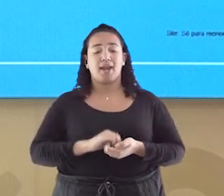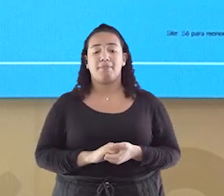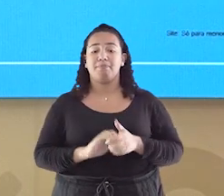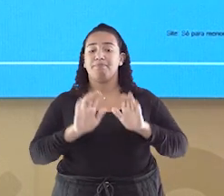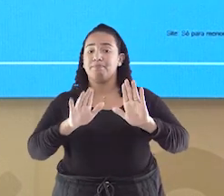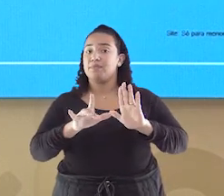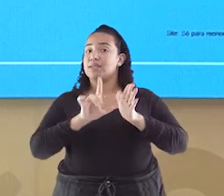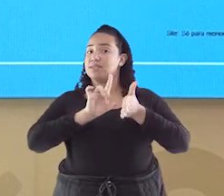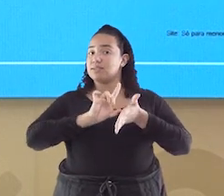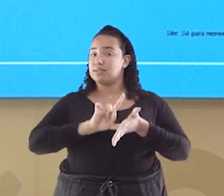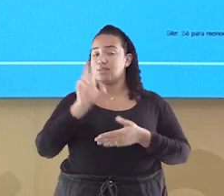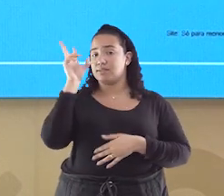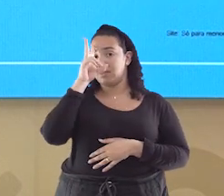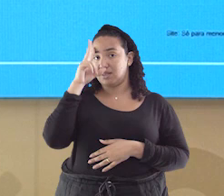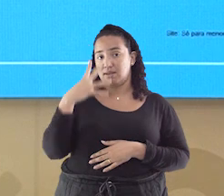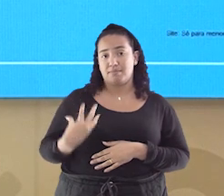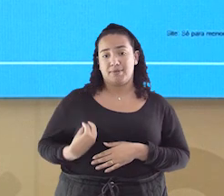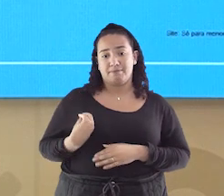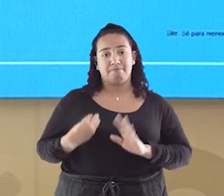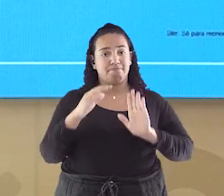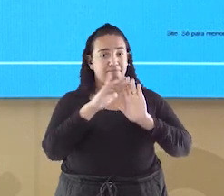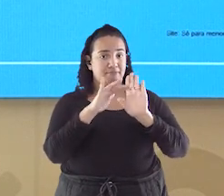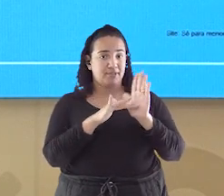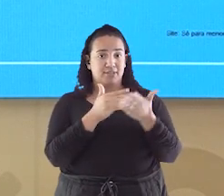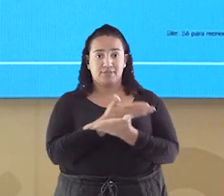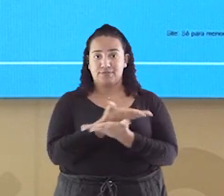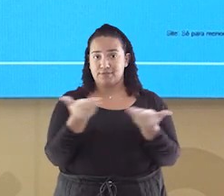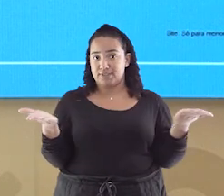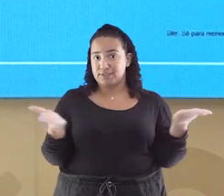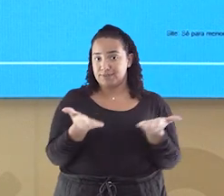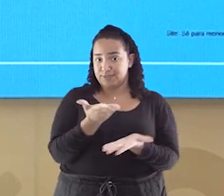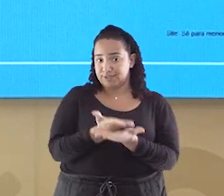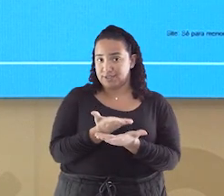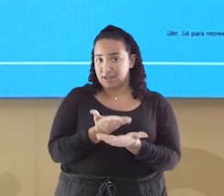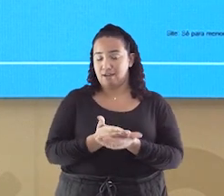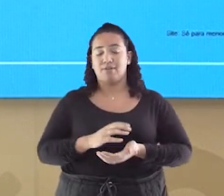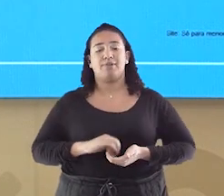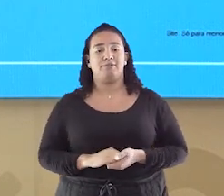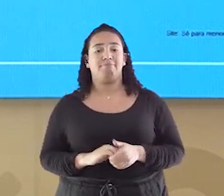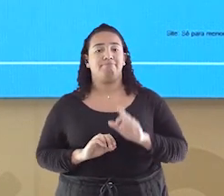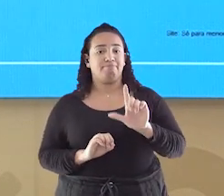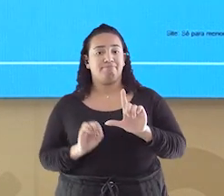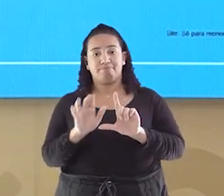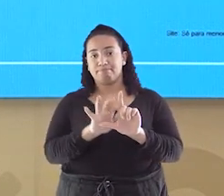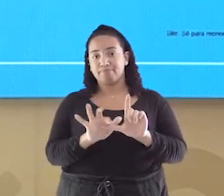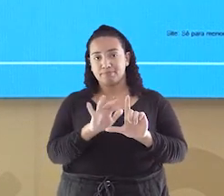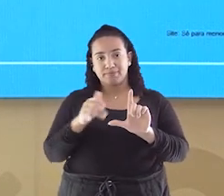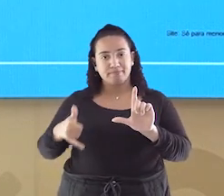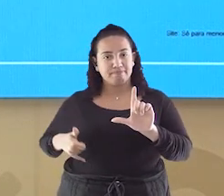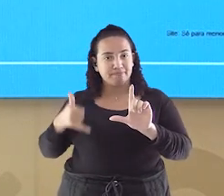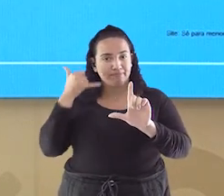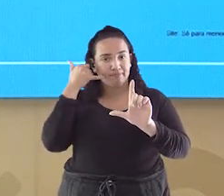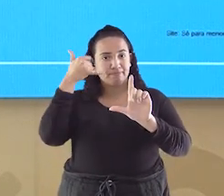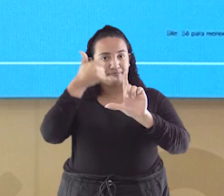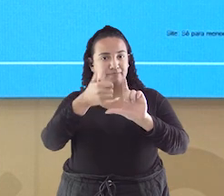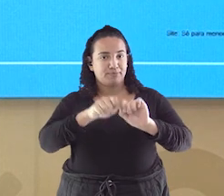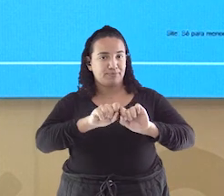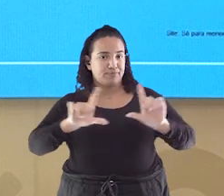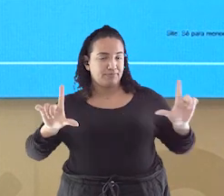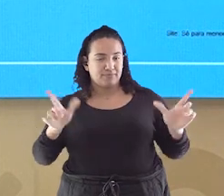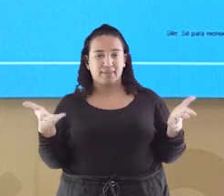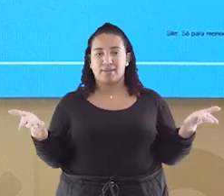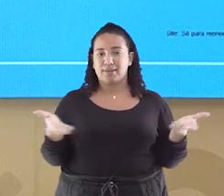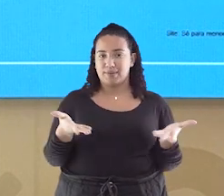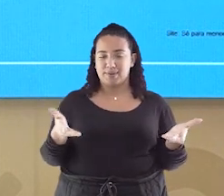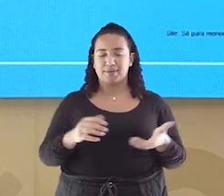conhecimentos? Mas antes, não se esqueçam de marcar a presença de vocês na aula de hoje, hein? É só apontar o celular para o QR Code que aparece